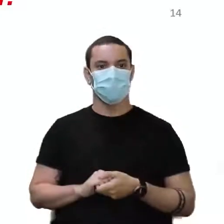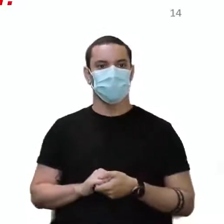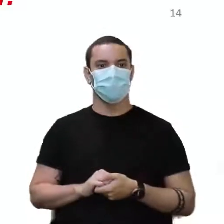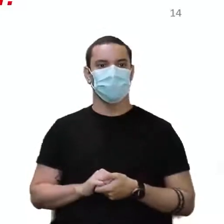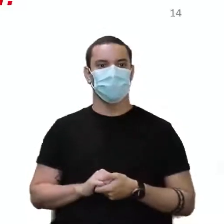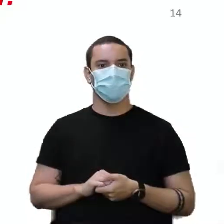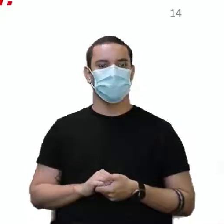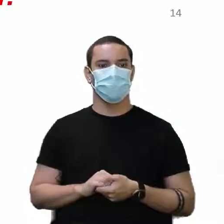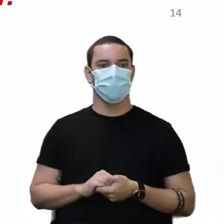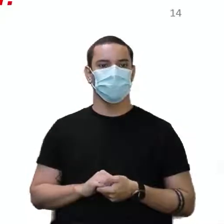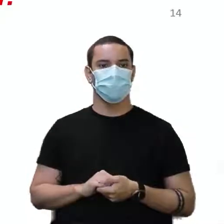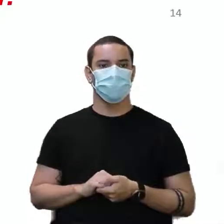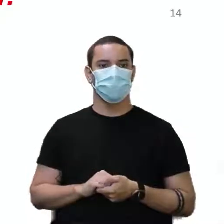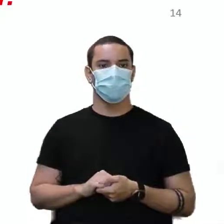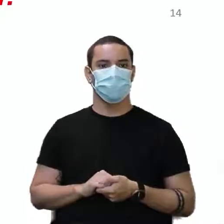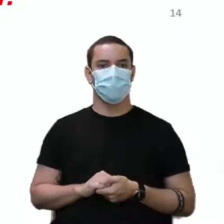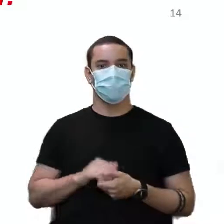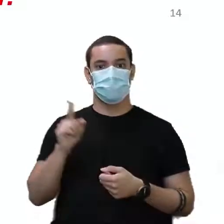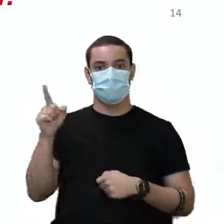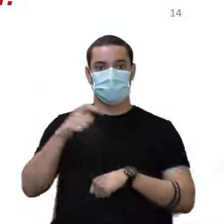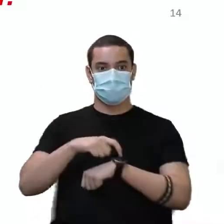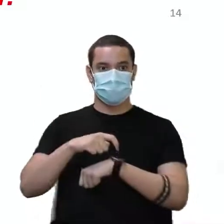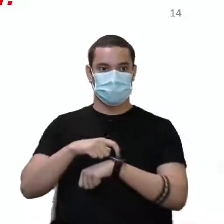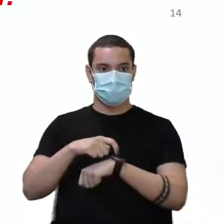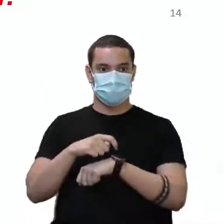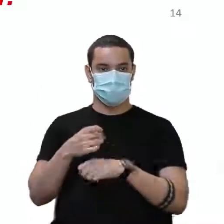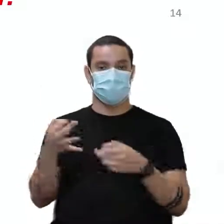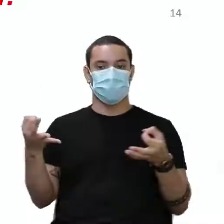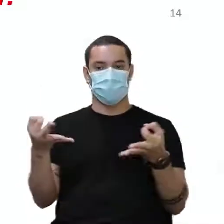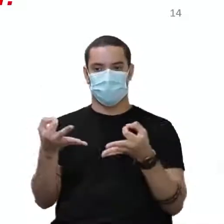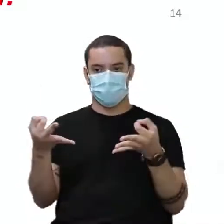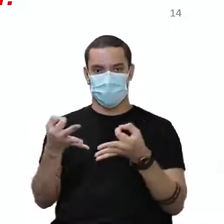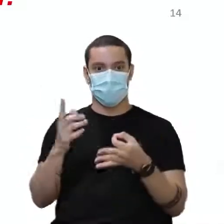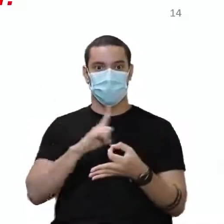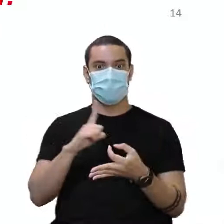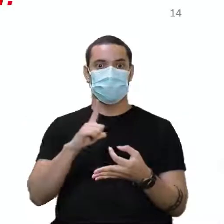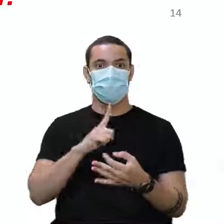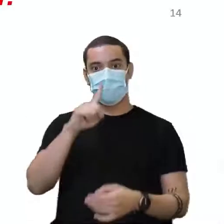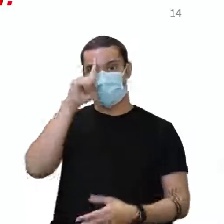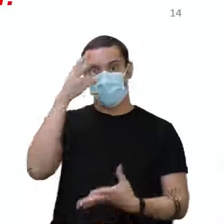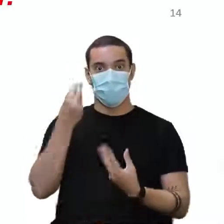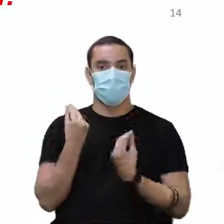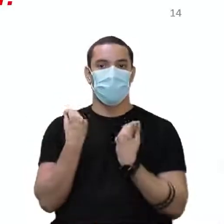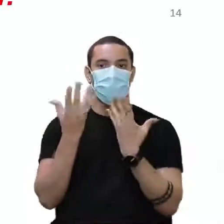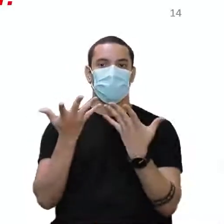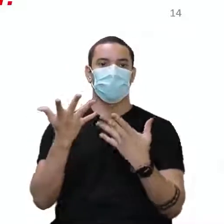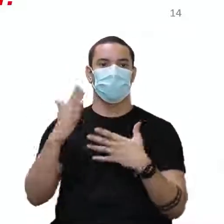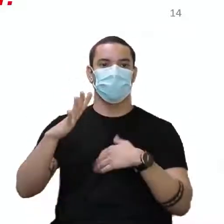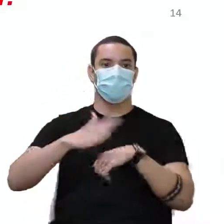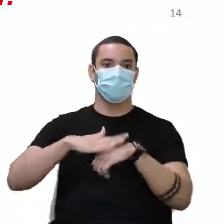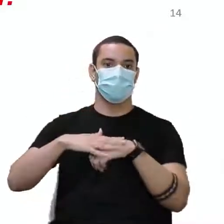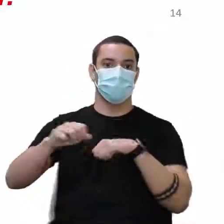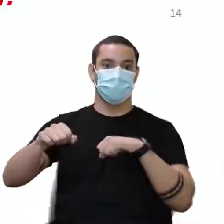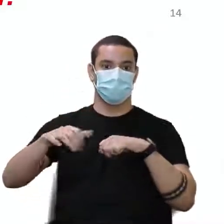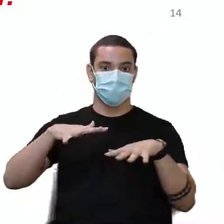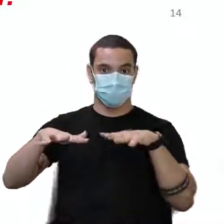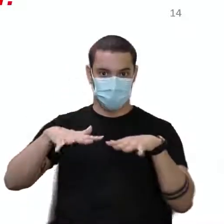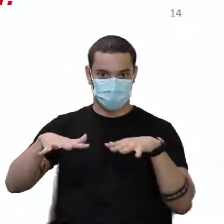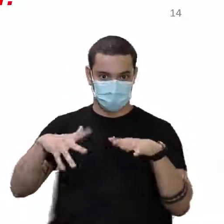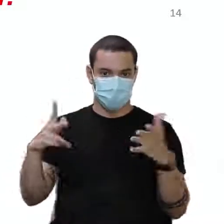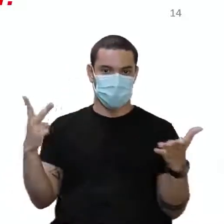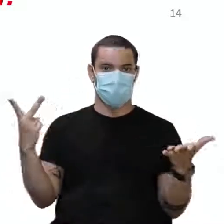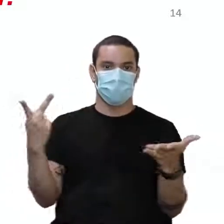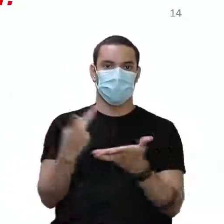Esse tempo perfeito, present perfect, ele passa a ideia de que a ação